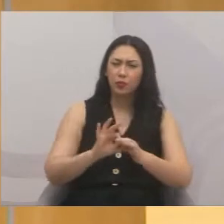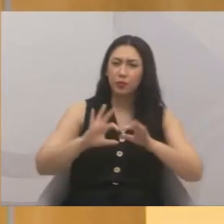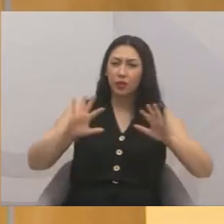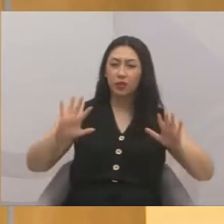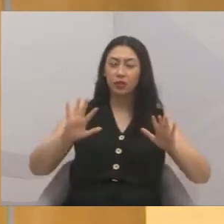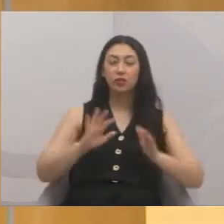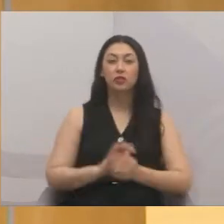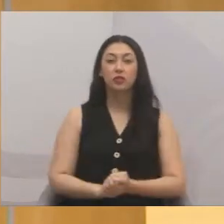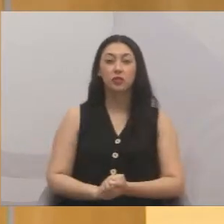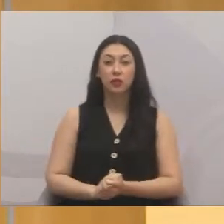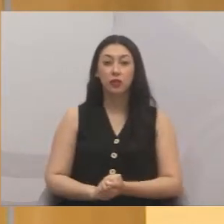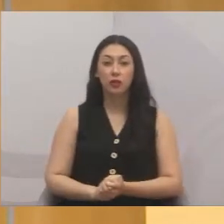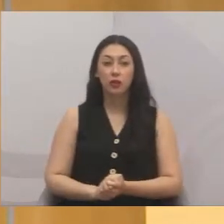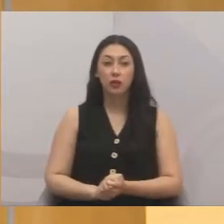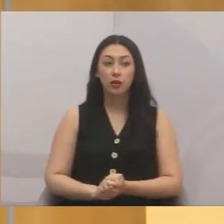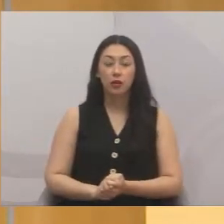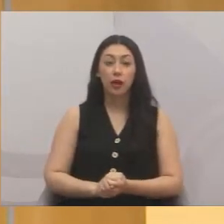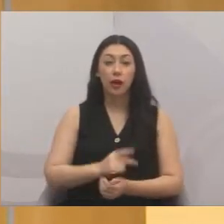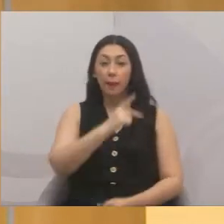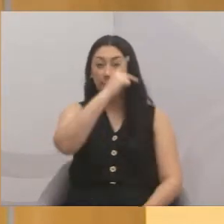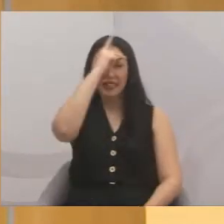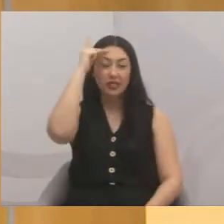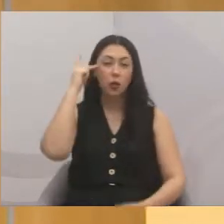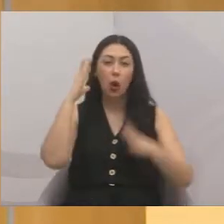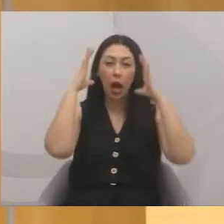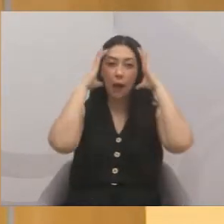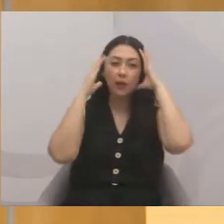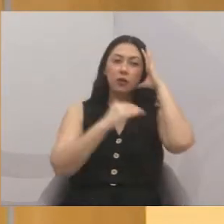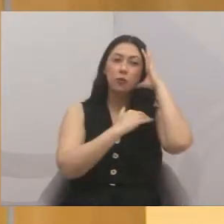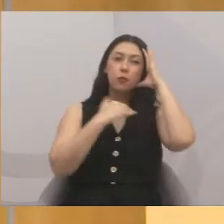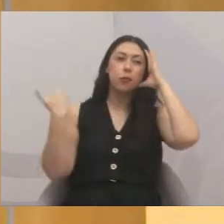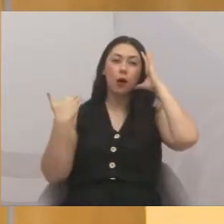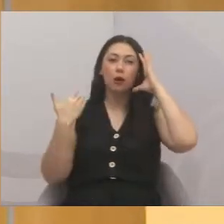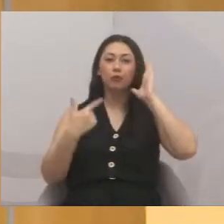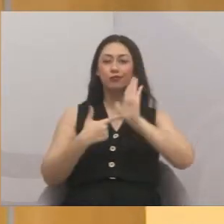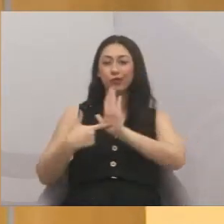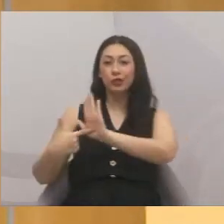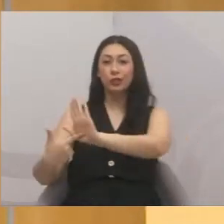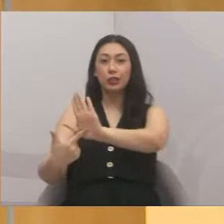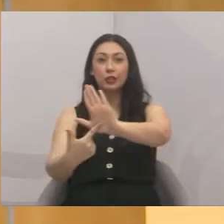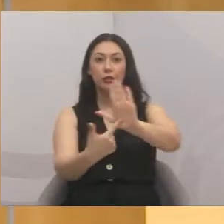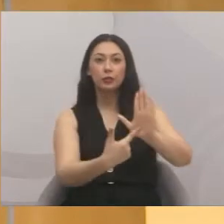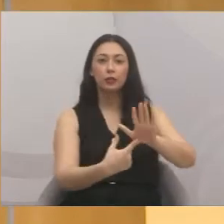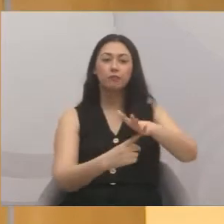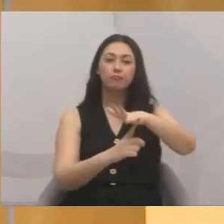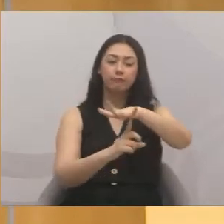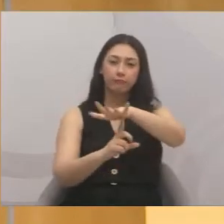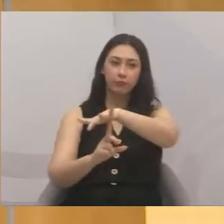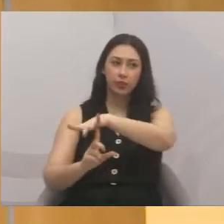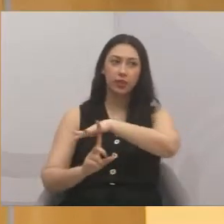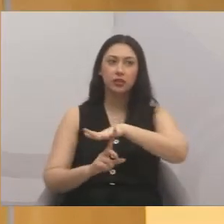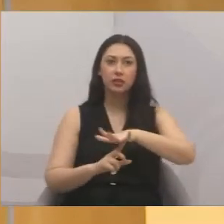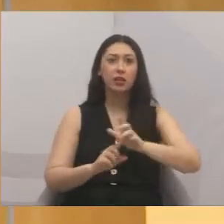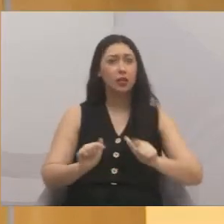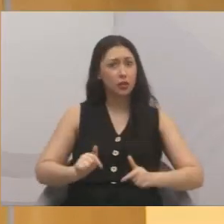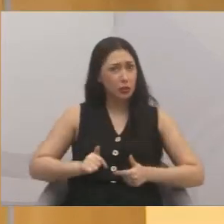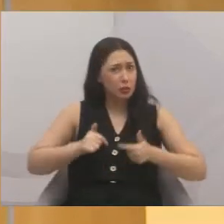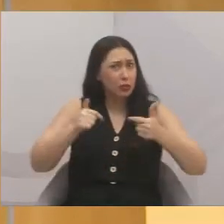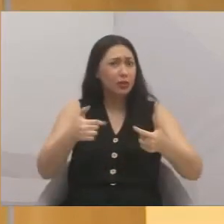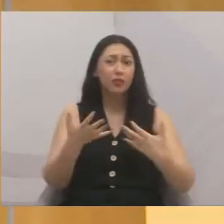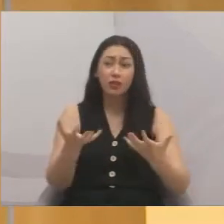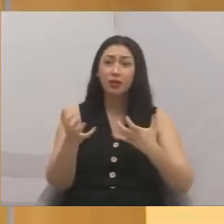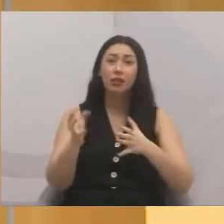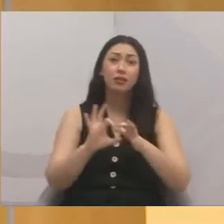morto, foi decapitado e foi colocado em praça pública. Esse guerreiro que só lutava por